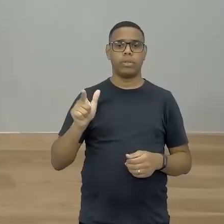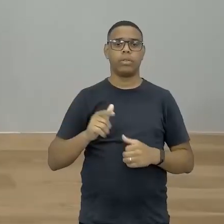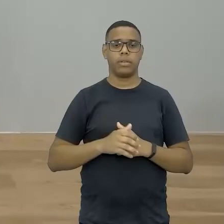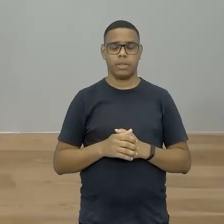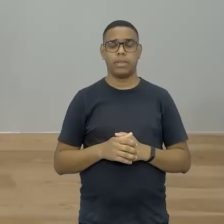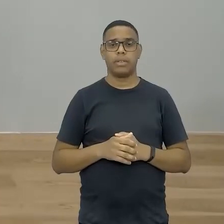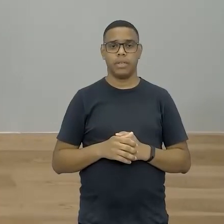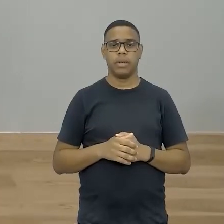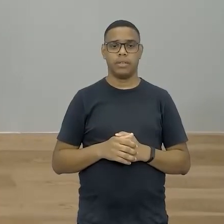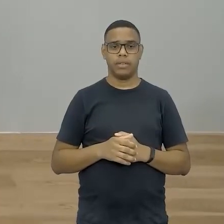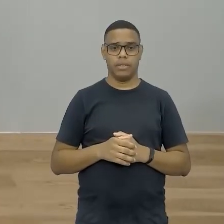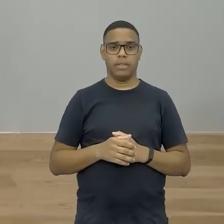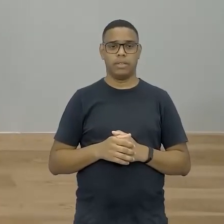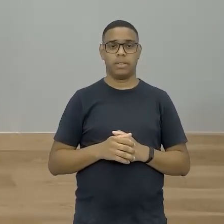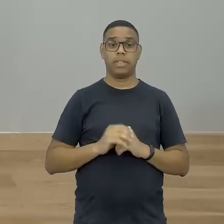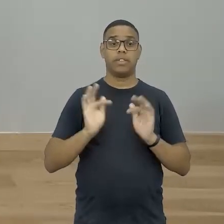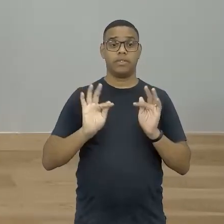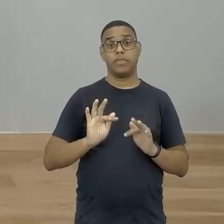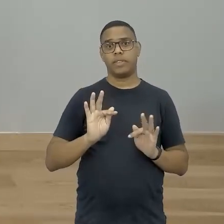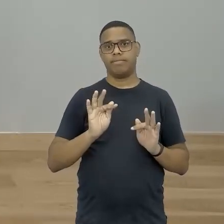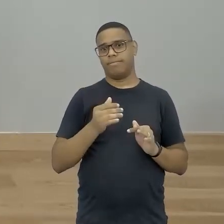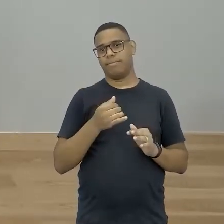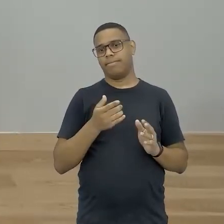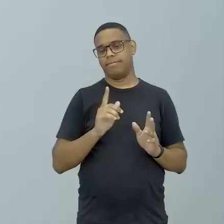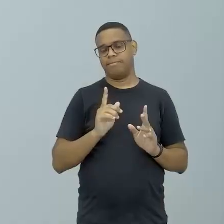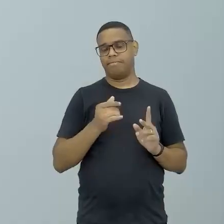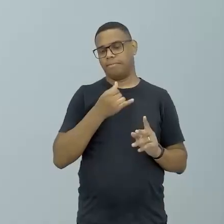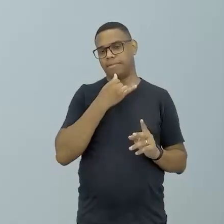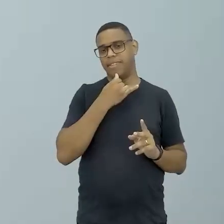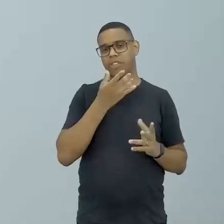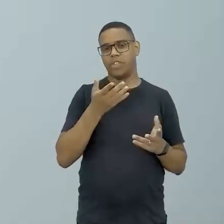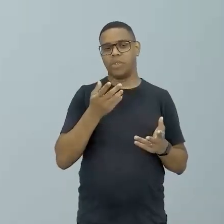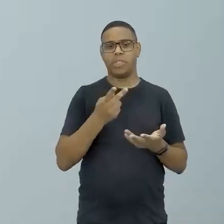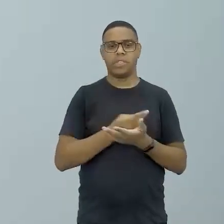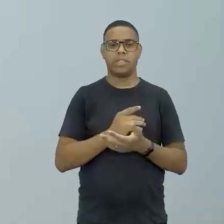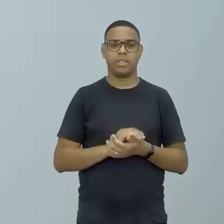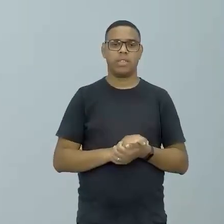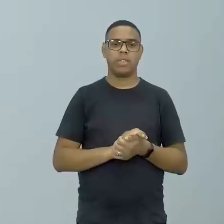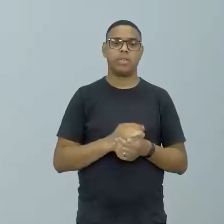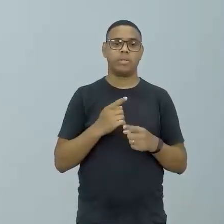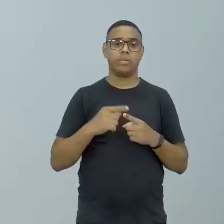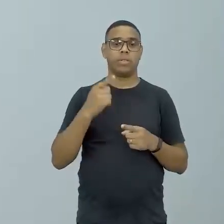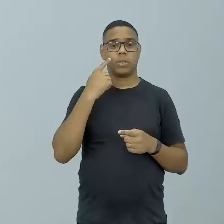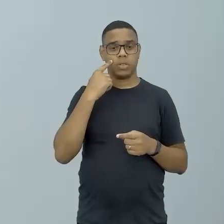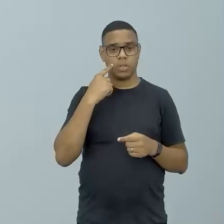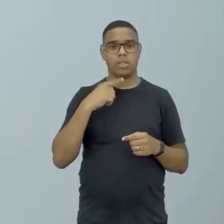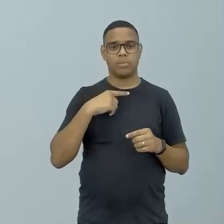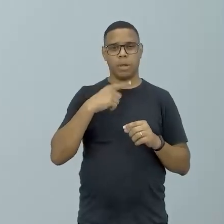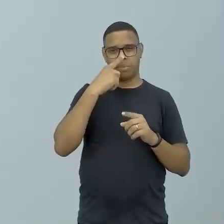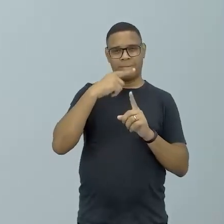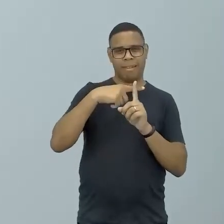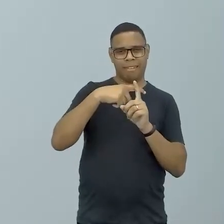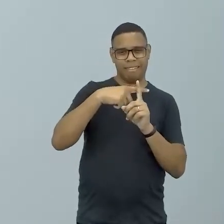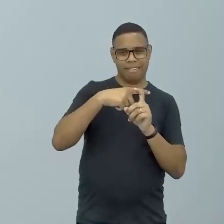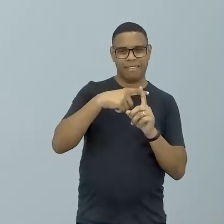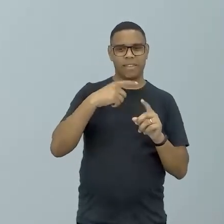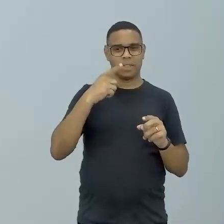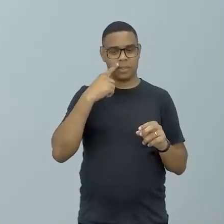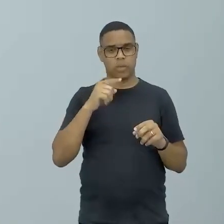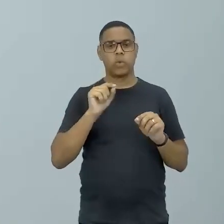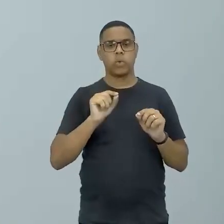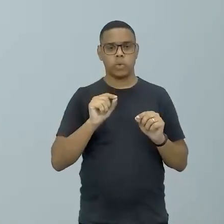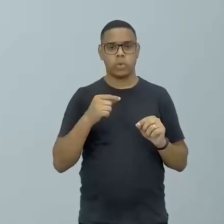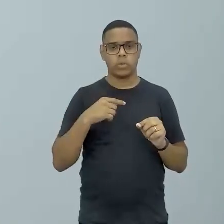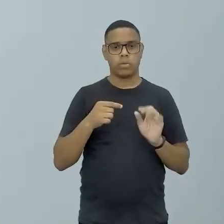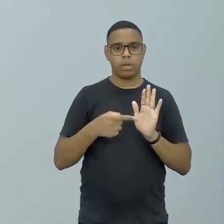ele não ficou muito feliz, não, com a criação, assim, da... Isso, acho que dá para pensar nisso com relação, por exemplo, à suástica, né? Ela nasce como